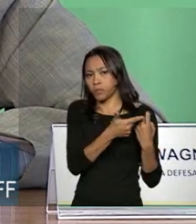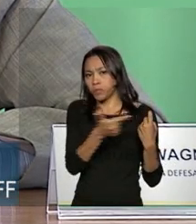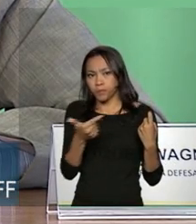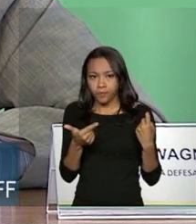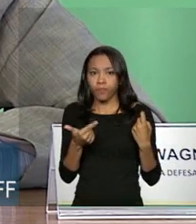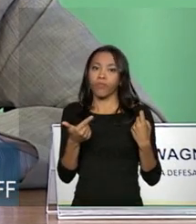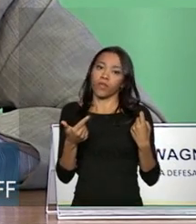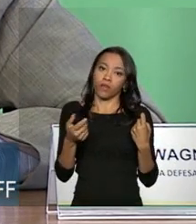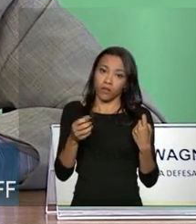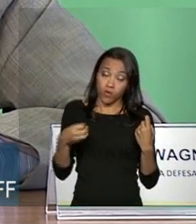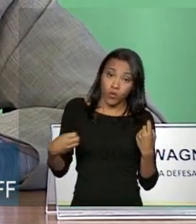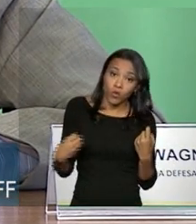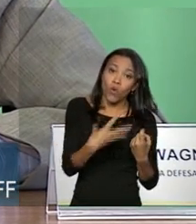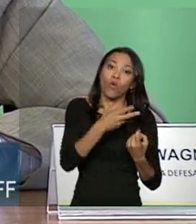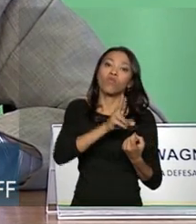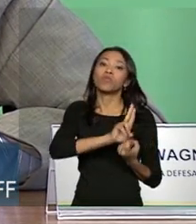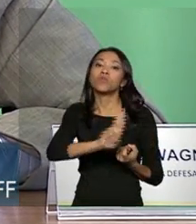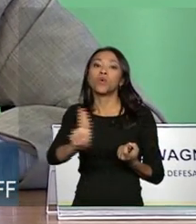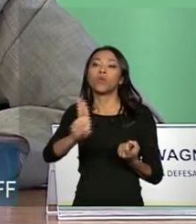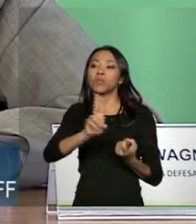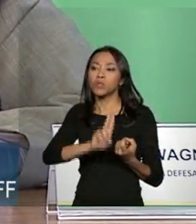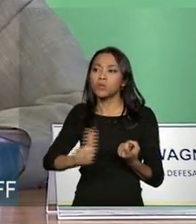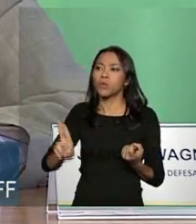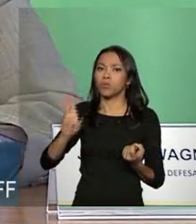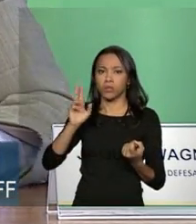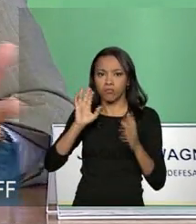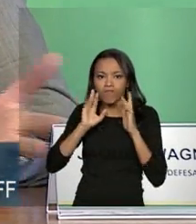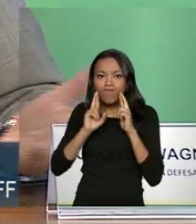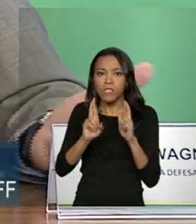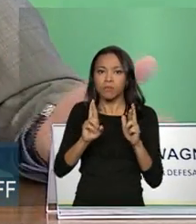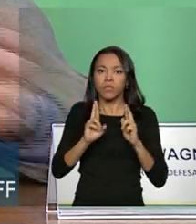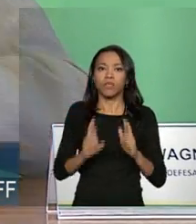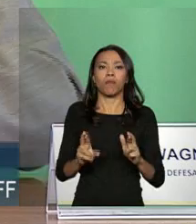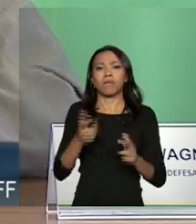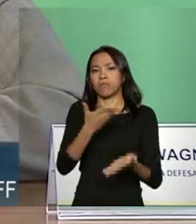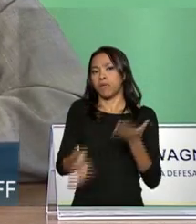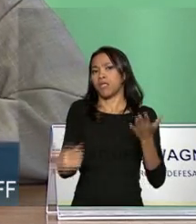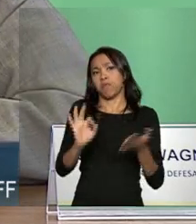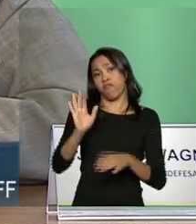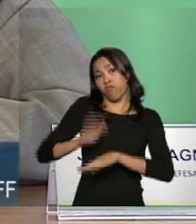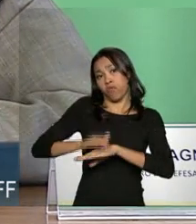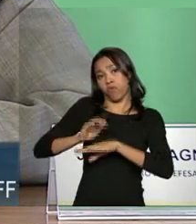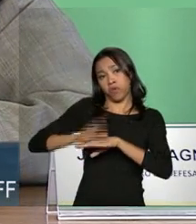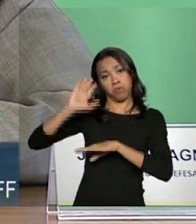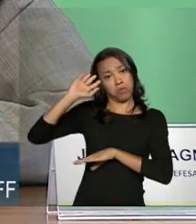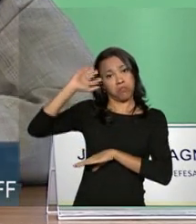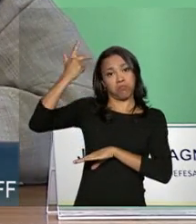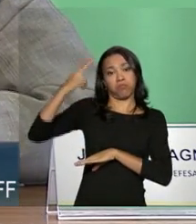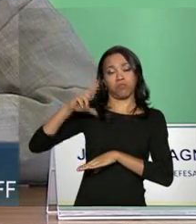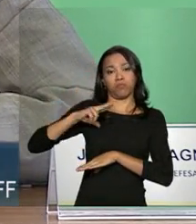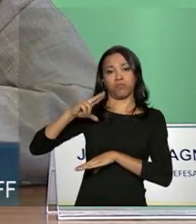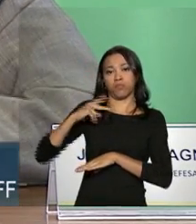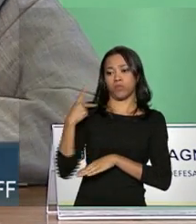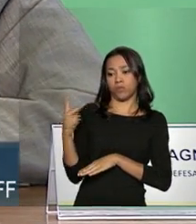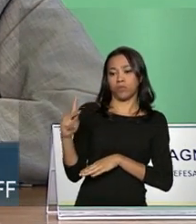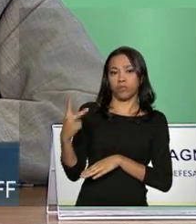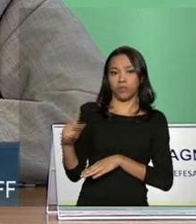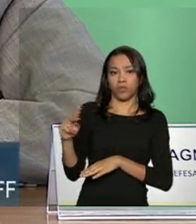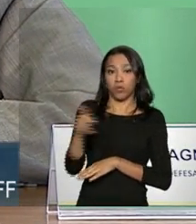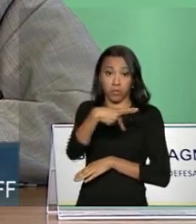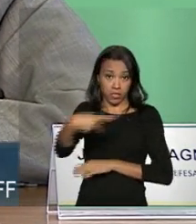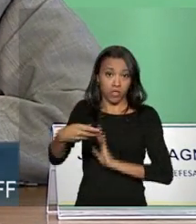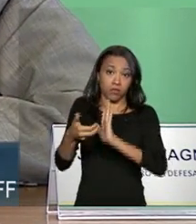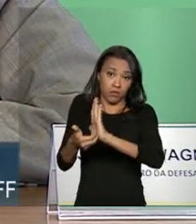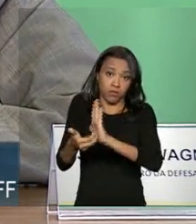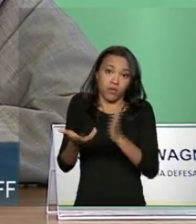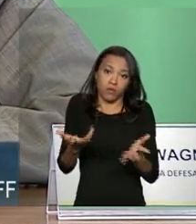incorporar novos nomes e não perder novos nomes, mas foi uma decisão dele individual que a gente está encarando. E a única expectativa